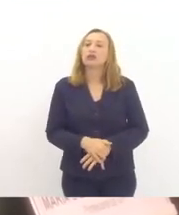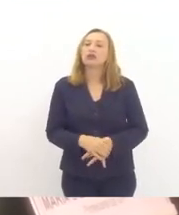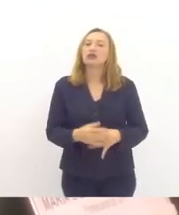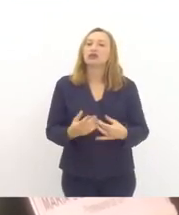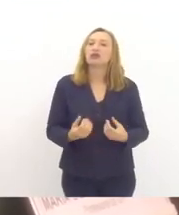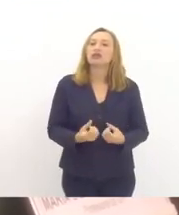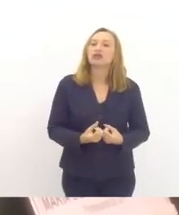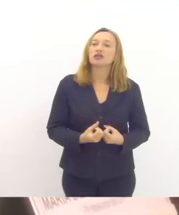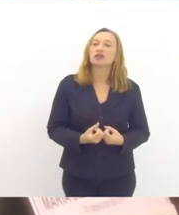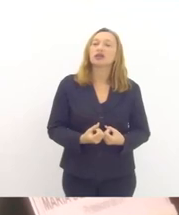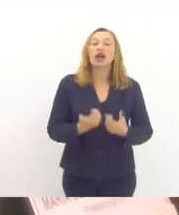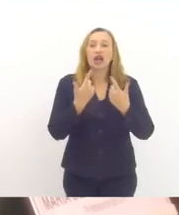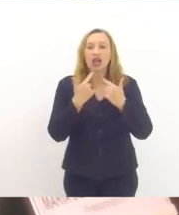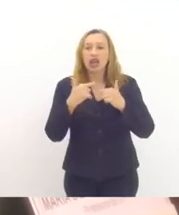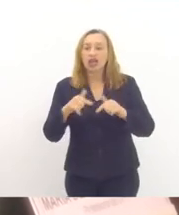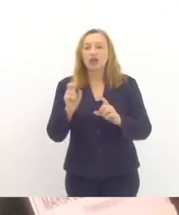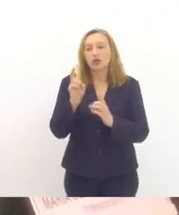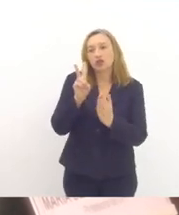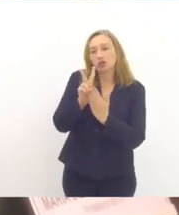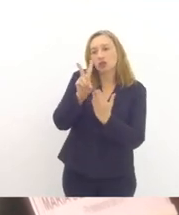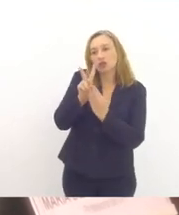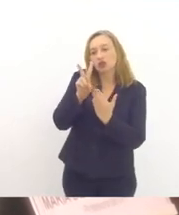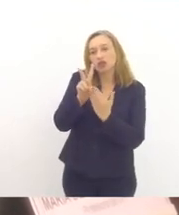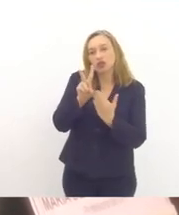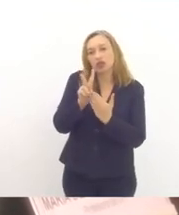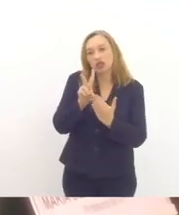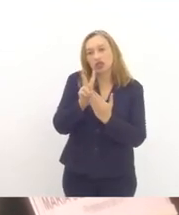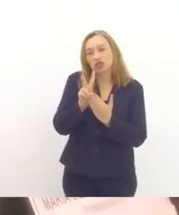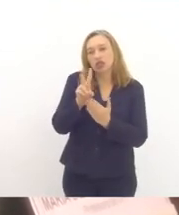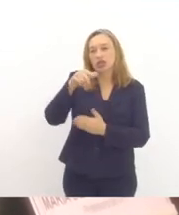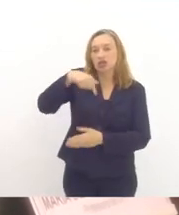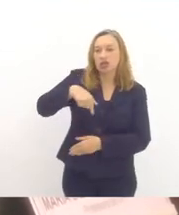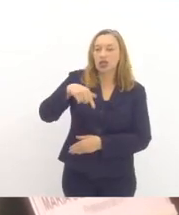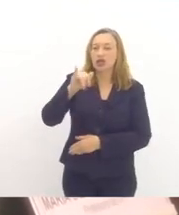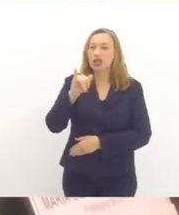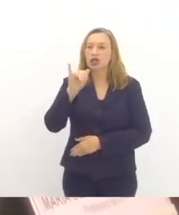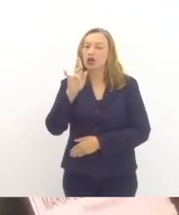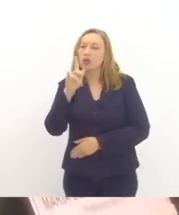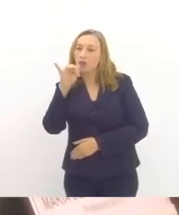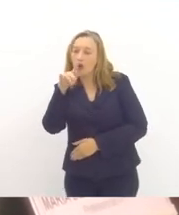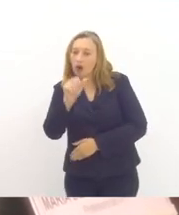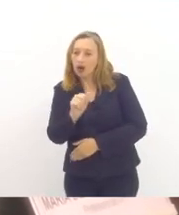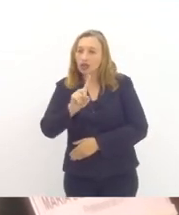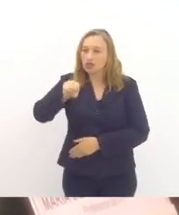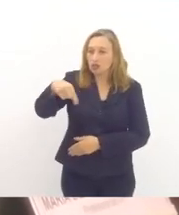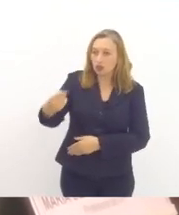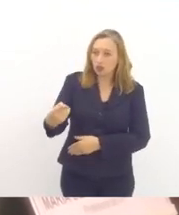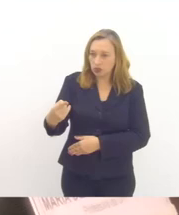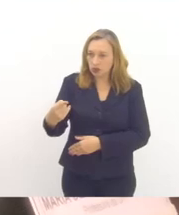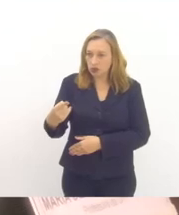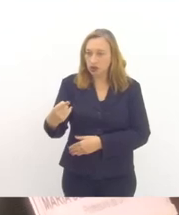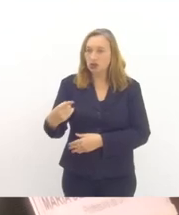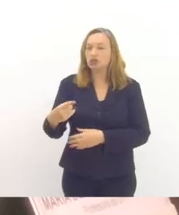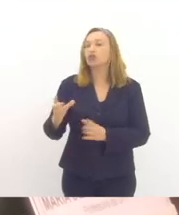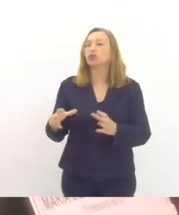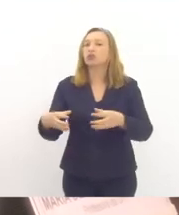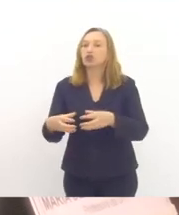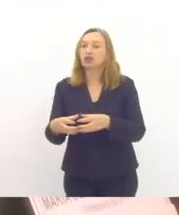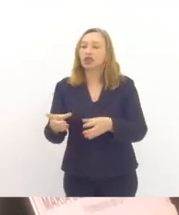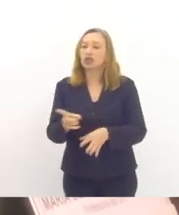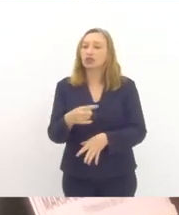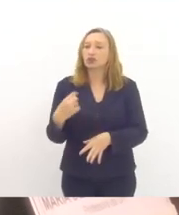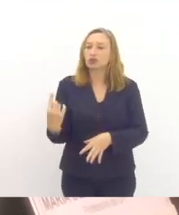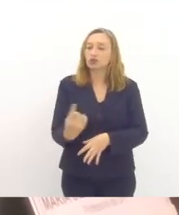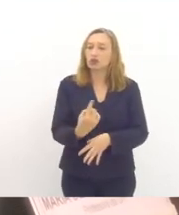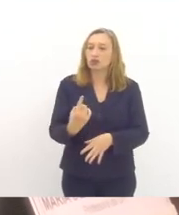se trata, né, das línguas indígenas, quilombolas e de outras comunidades tradicionais locais e itinerantes do nosso estado.